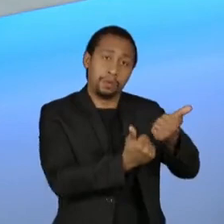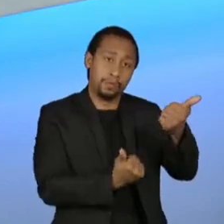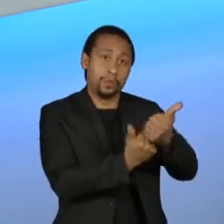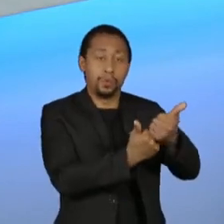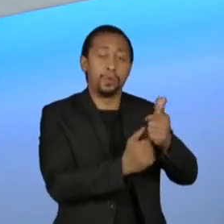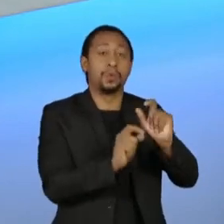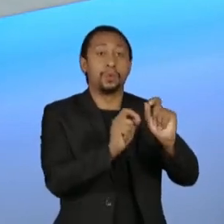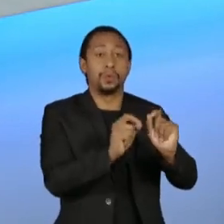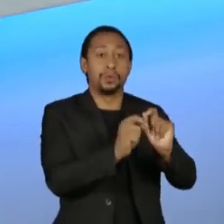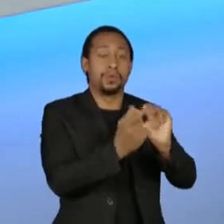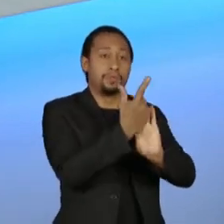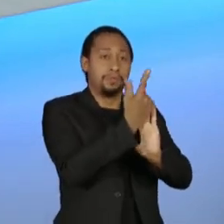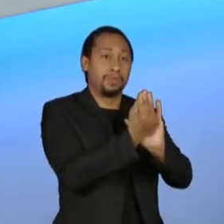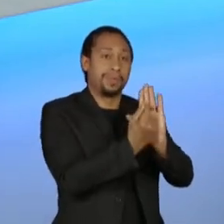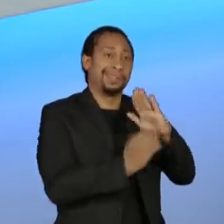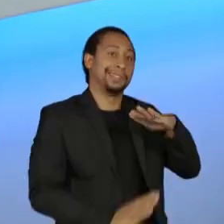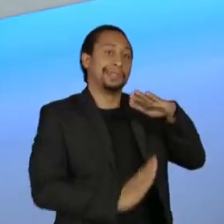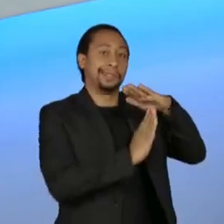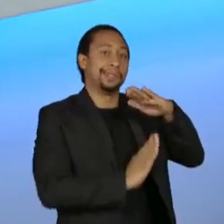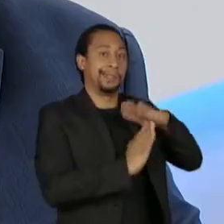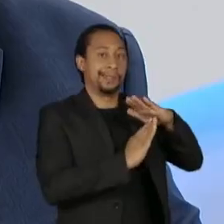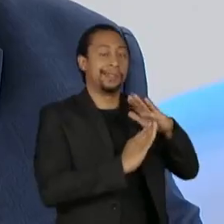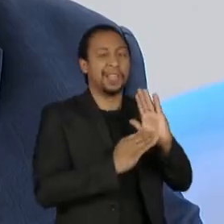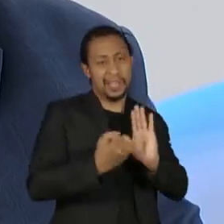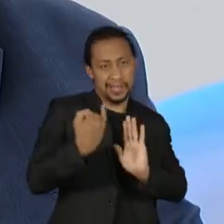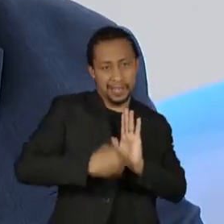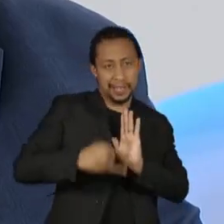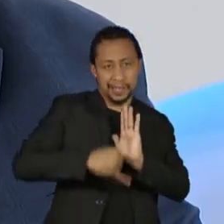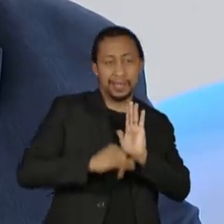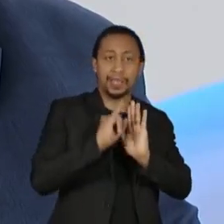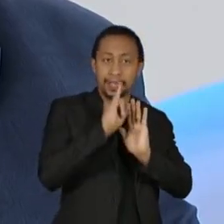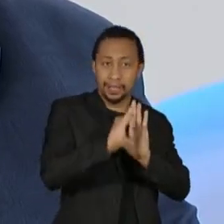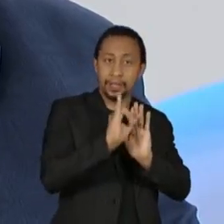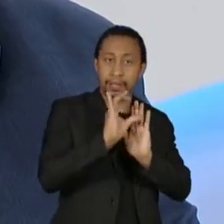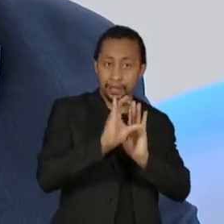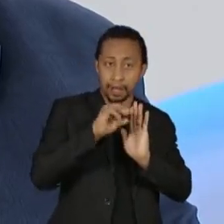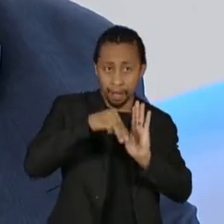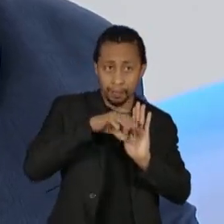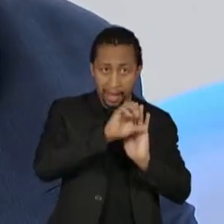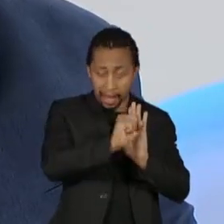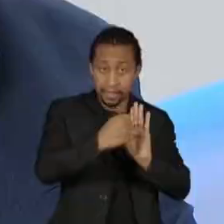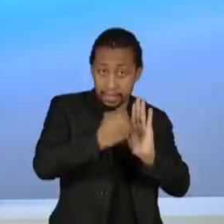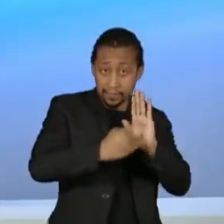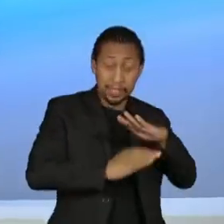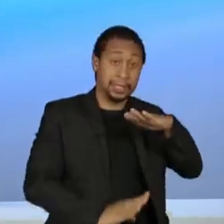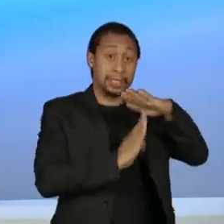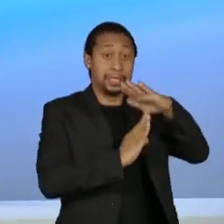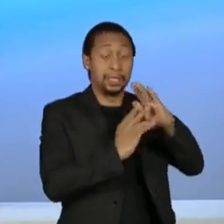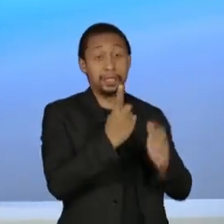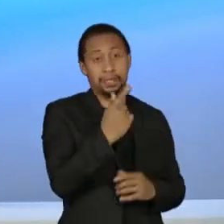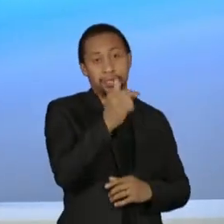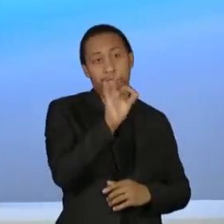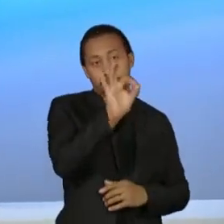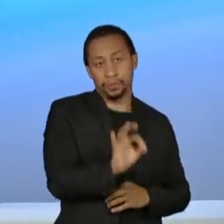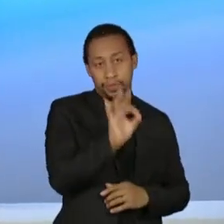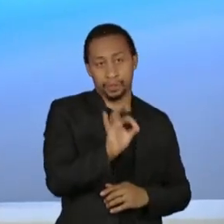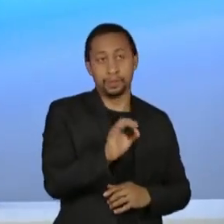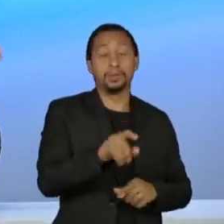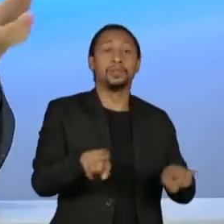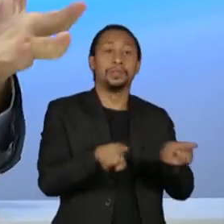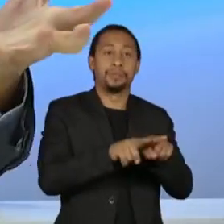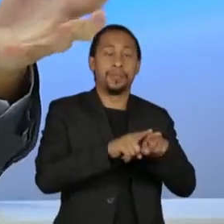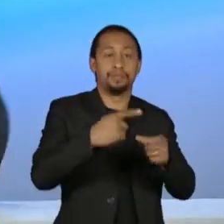ao máximo de 17% lá a cobrança do ICMS pelos estados. A gente viu o governo zerar a alíquota de